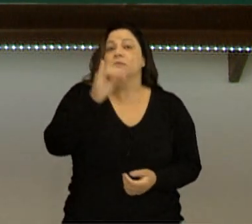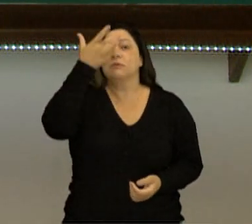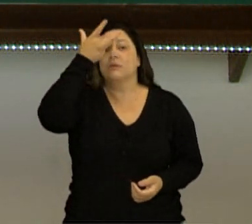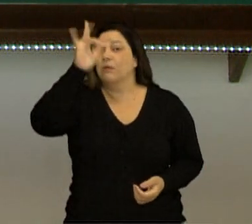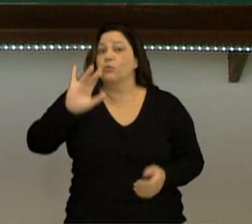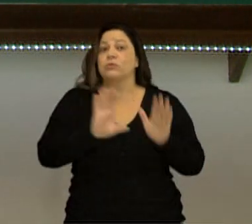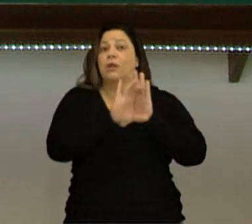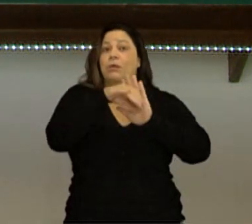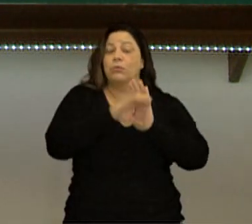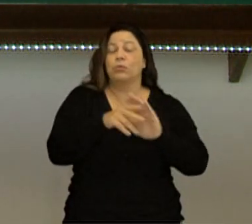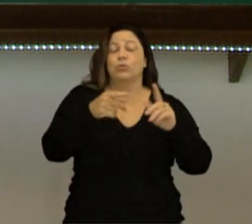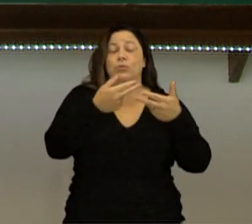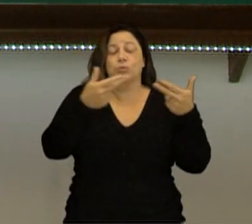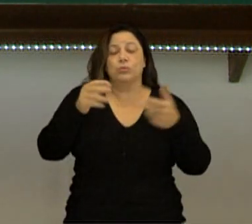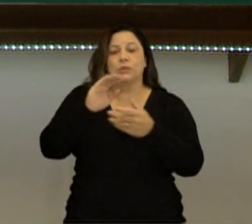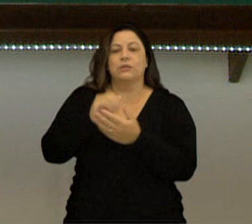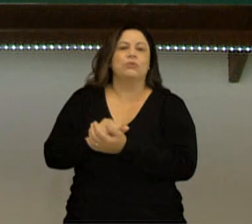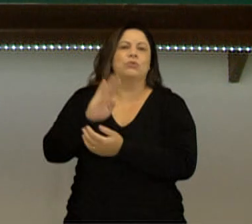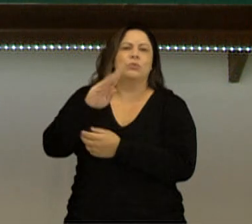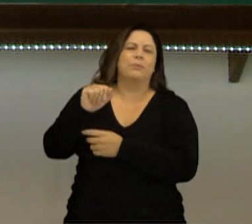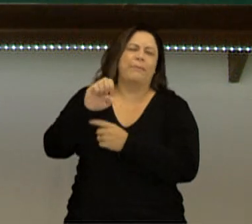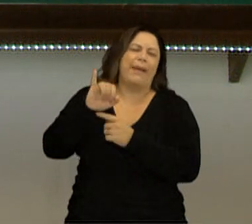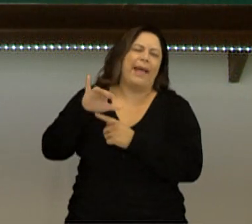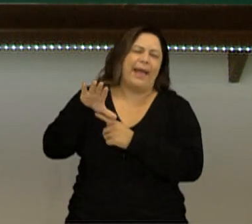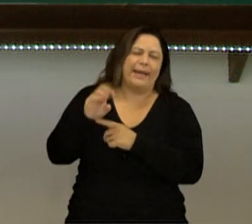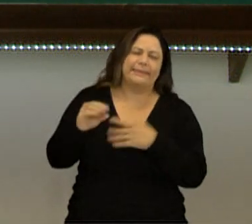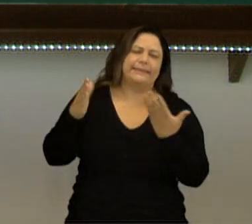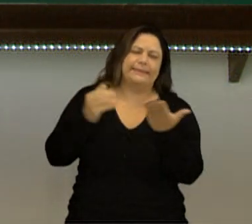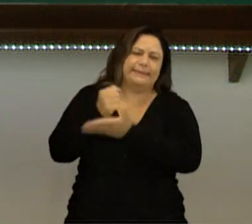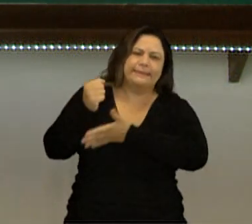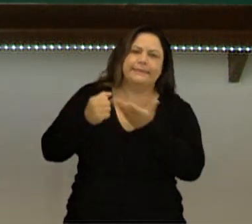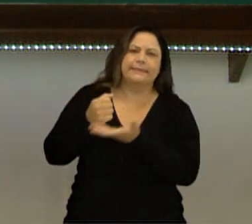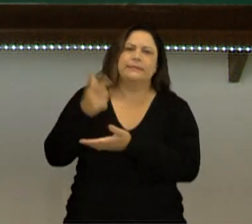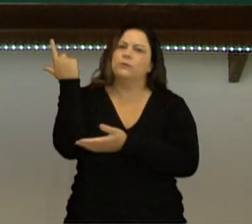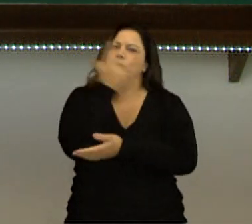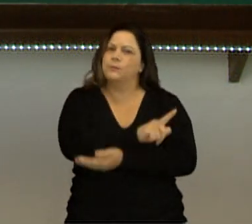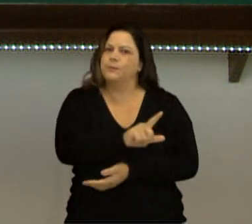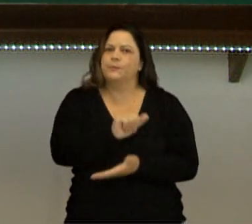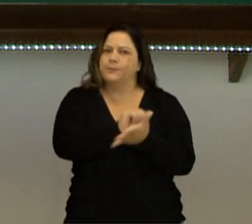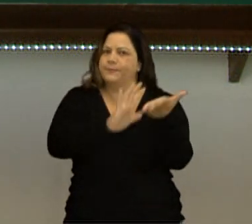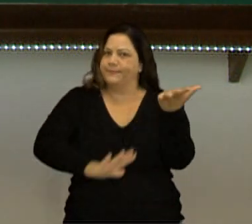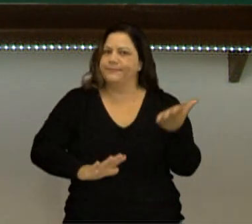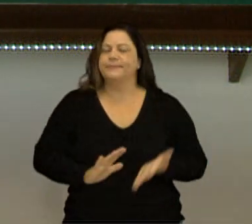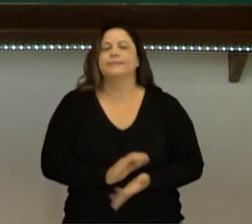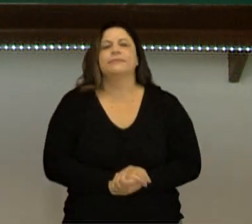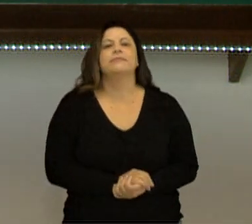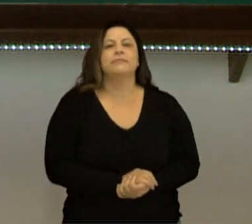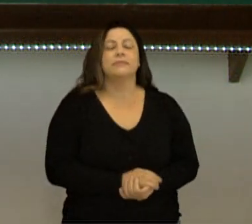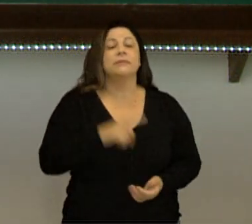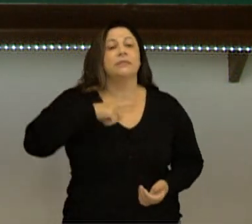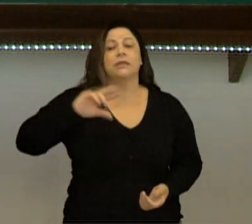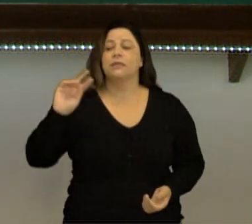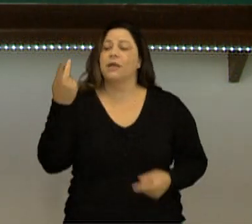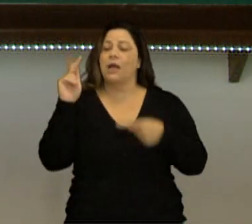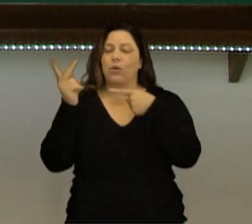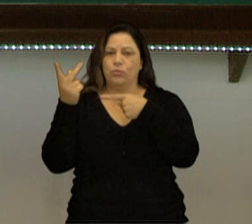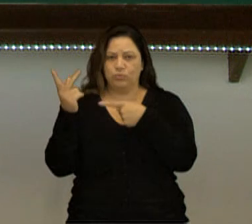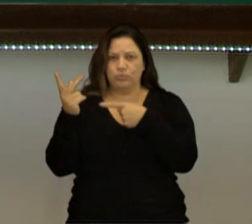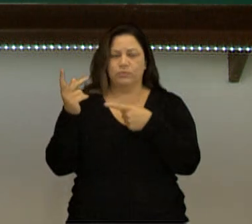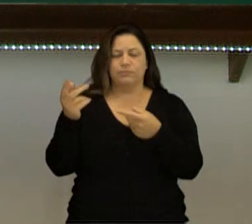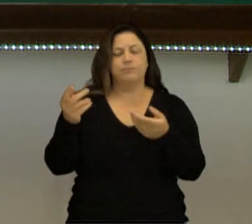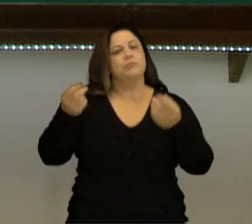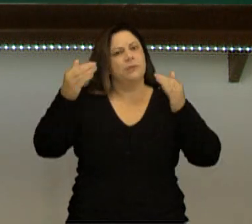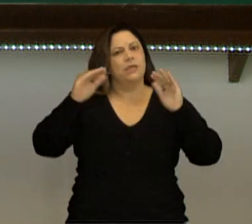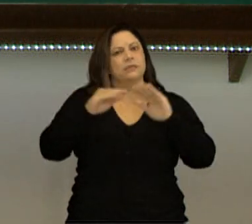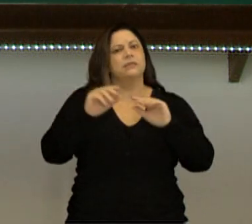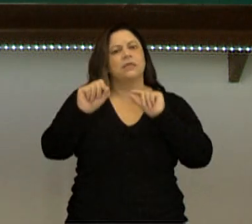conceitos básicos, você não consegue sair na resolução desse exercício. Então vamos lá. O que eu tenho? Eu tenho a altura e sei que a área lateral